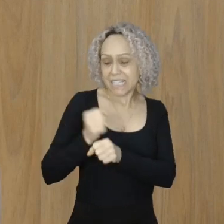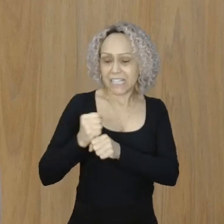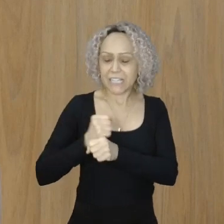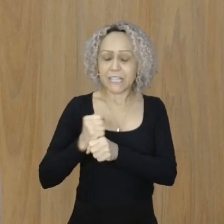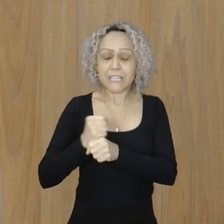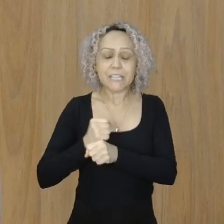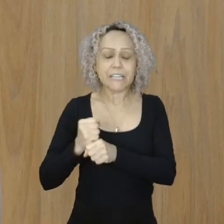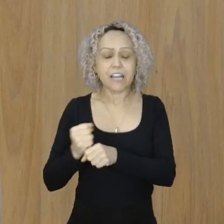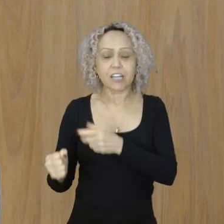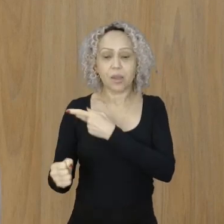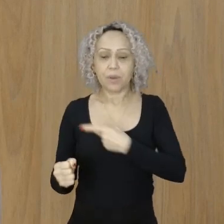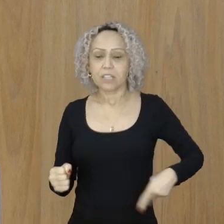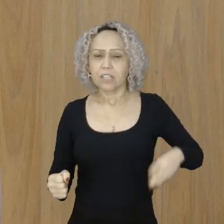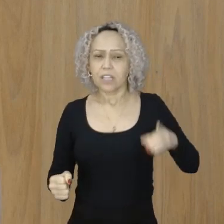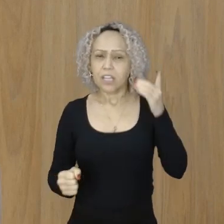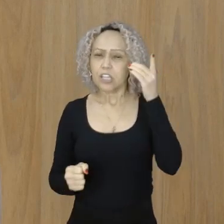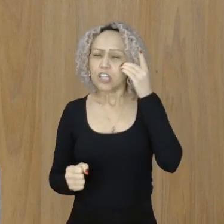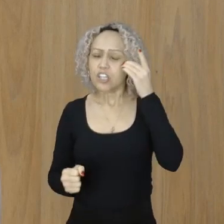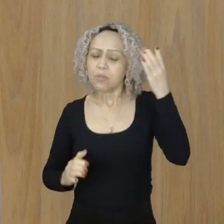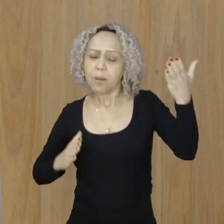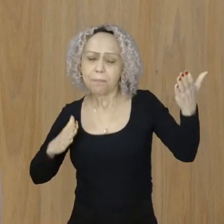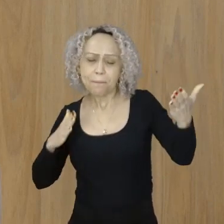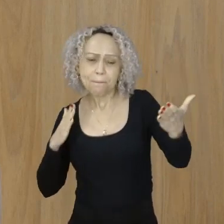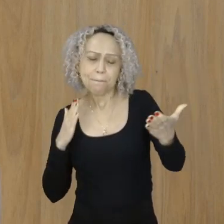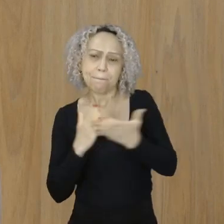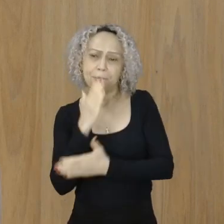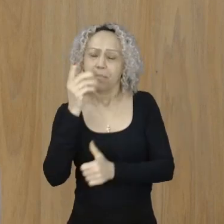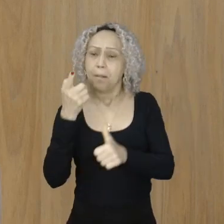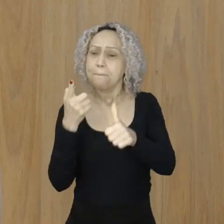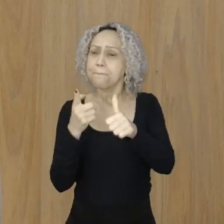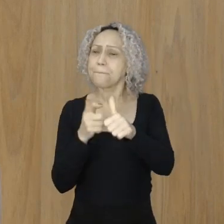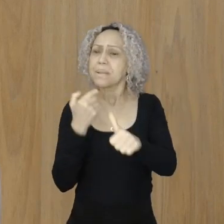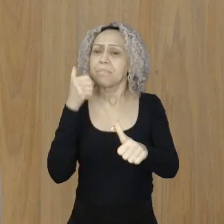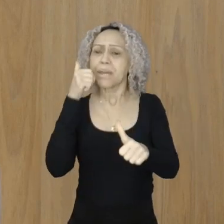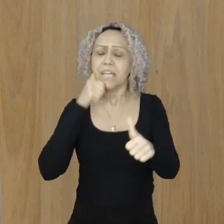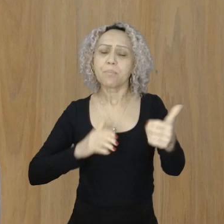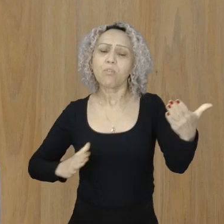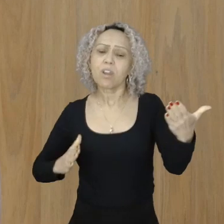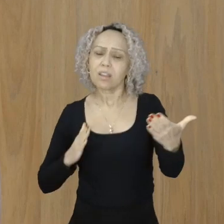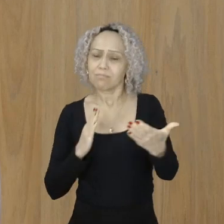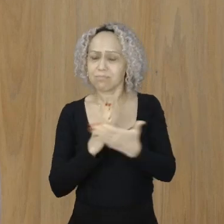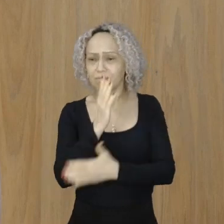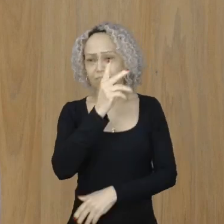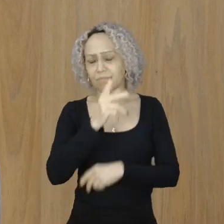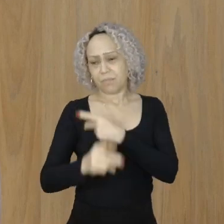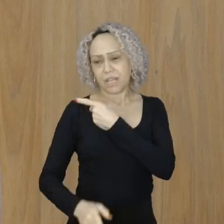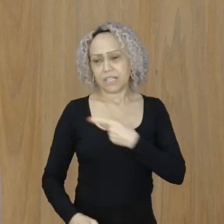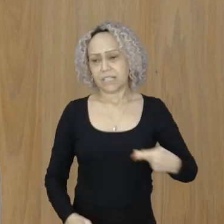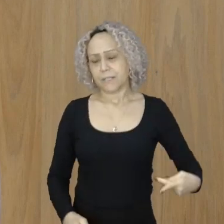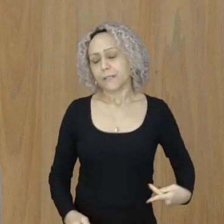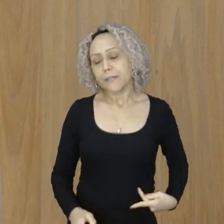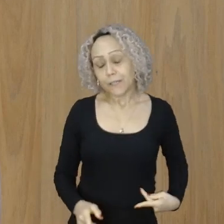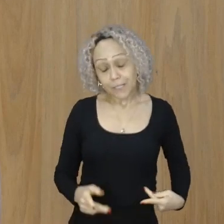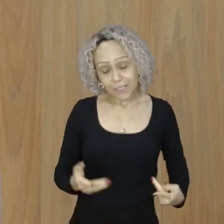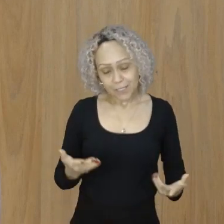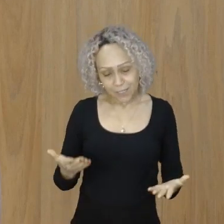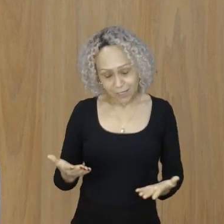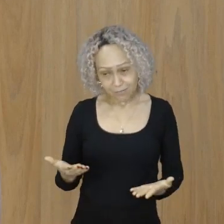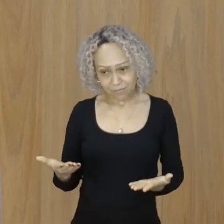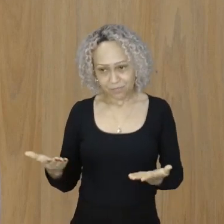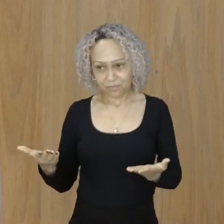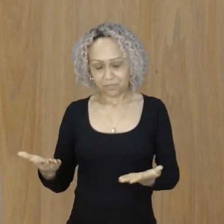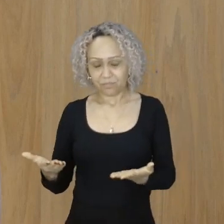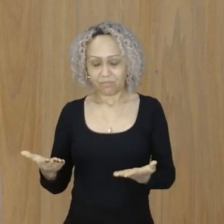a presidenta Dilma no dia 31 de outubro, então fazer esse registro aí também merecido, né, para essa semana